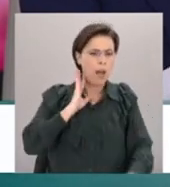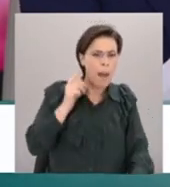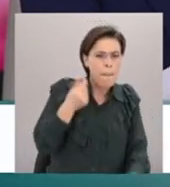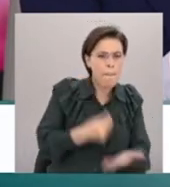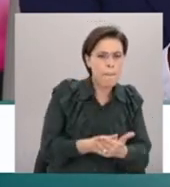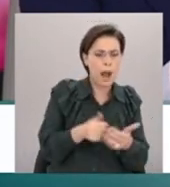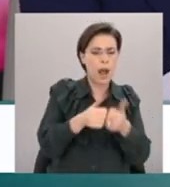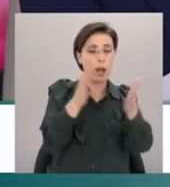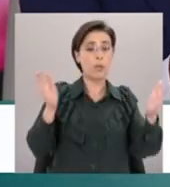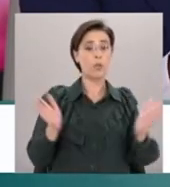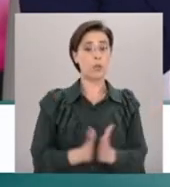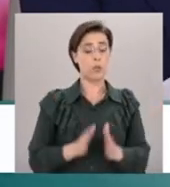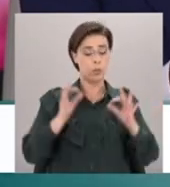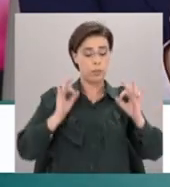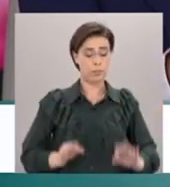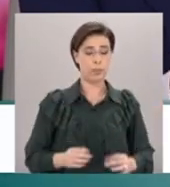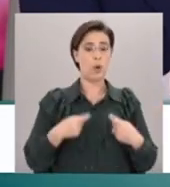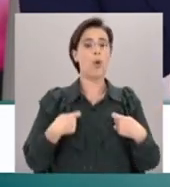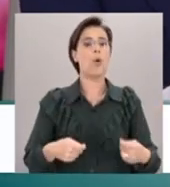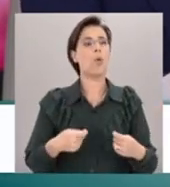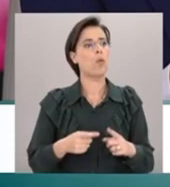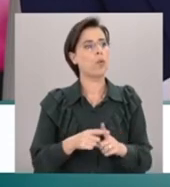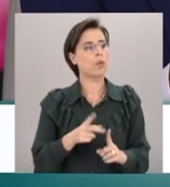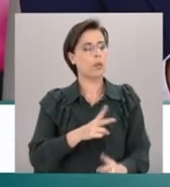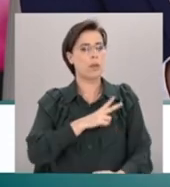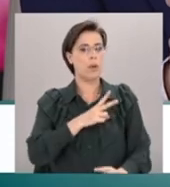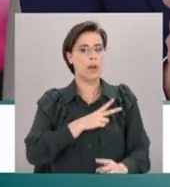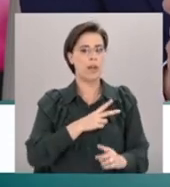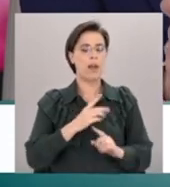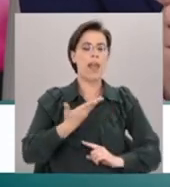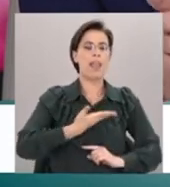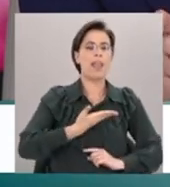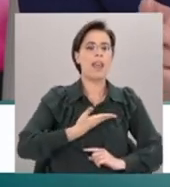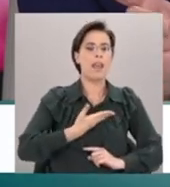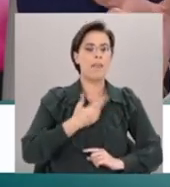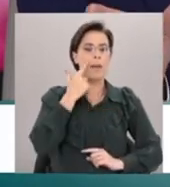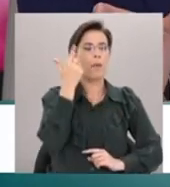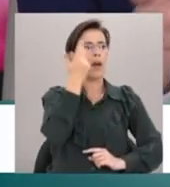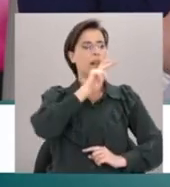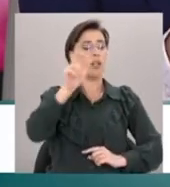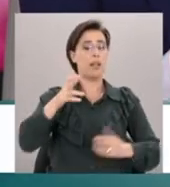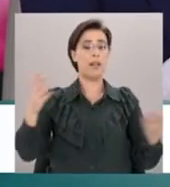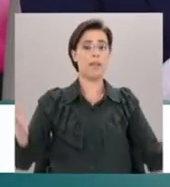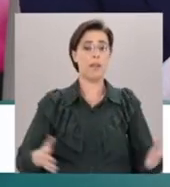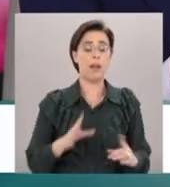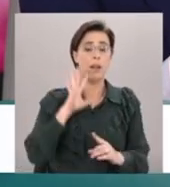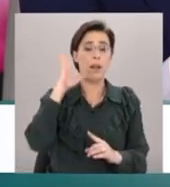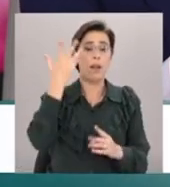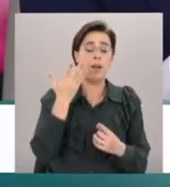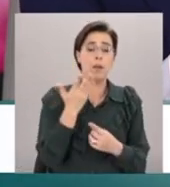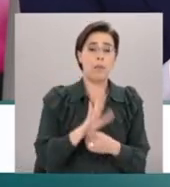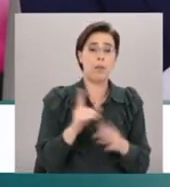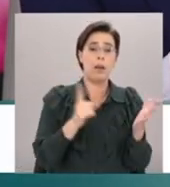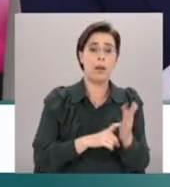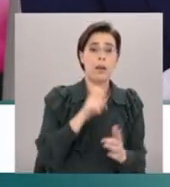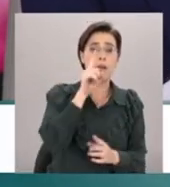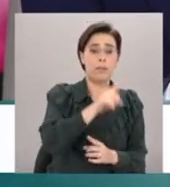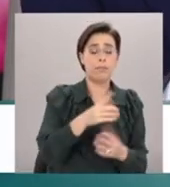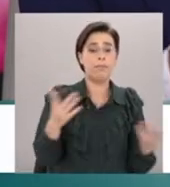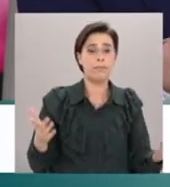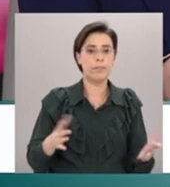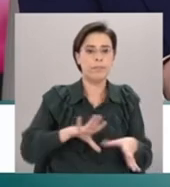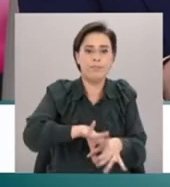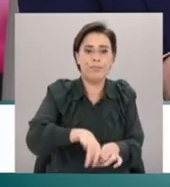pagarem integralmente o custo do ensino e a ficarem endividados para o resto da vida. É o que acontece, por exemplo, nos Estados Unidos e é